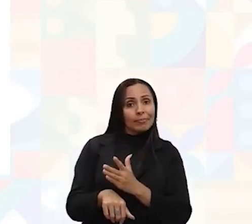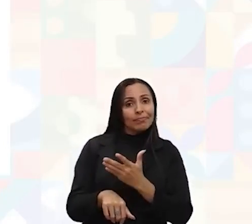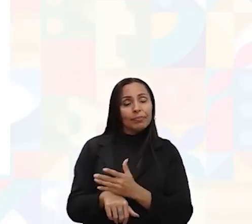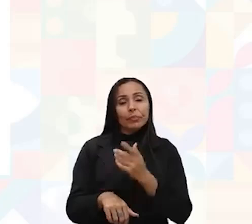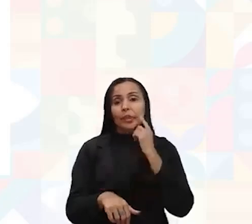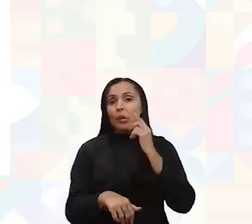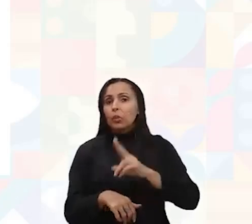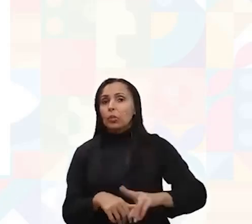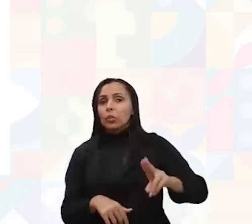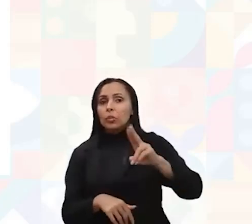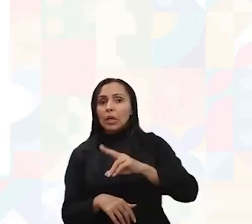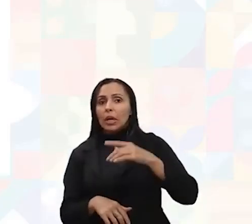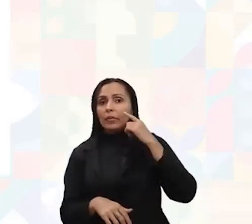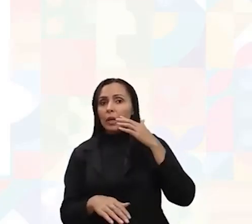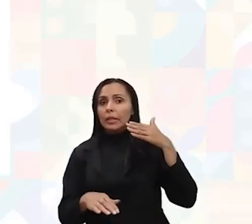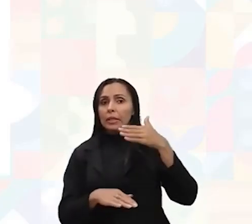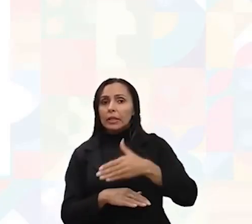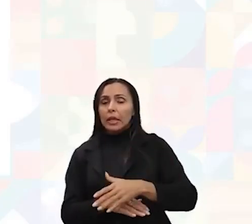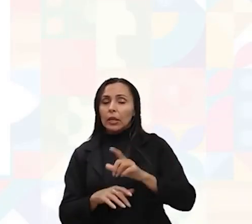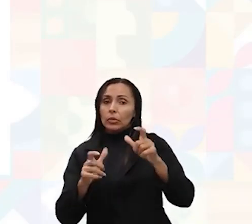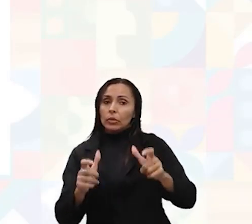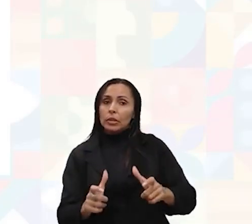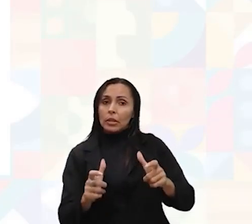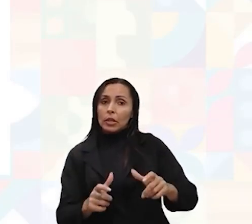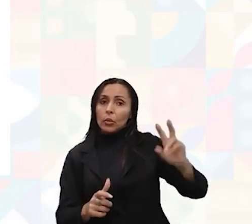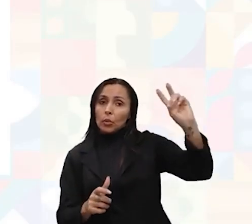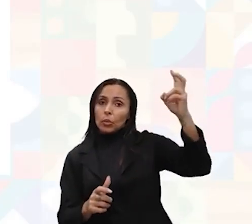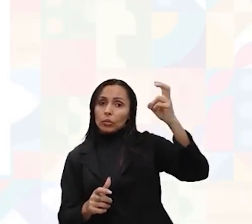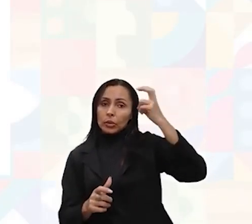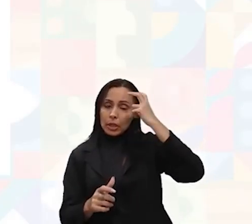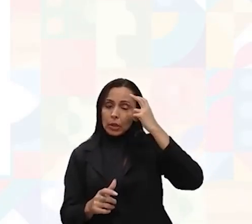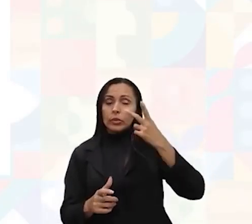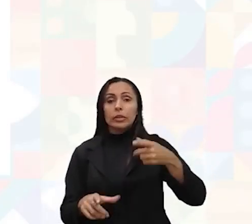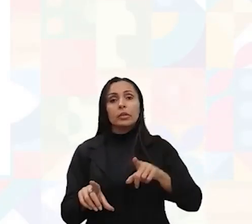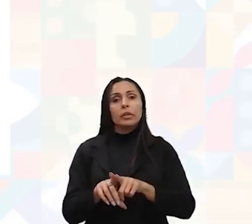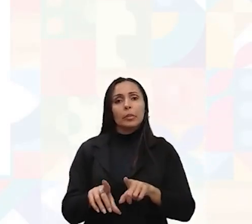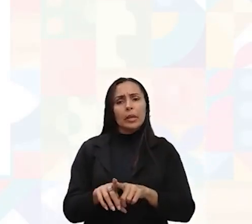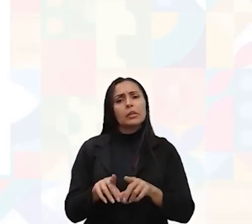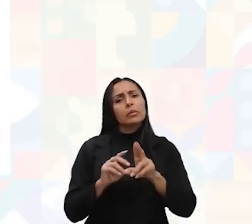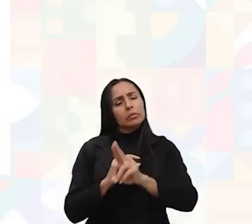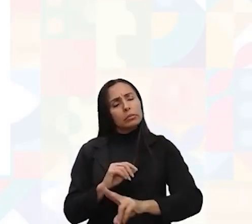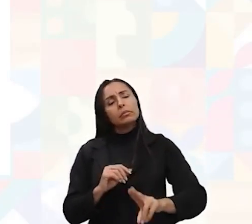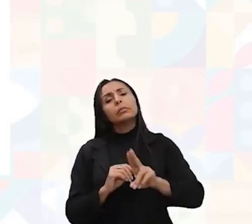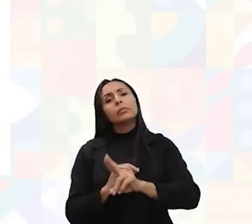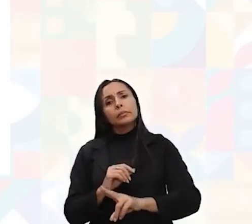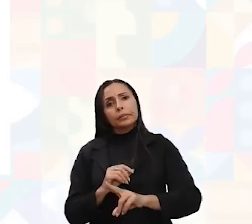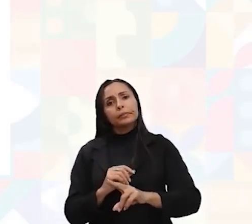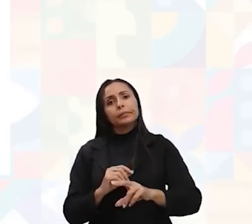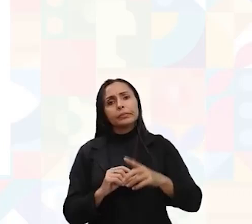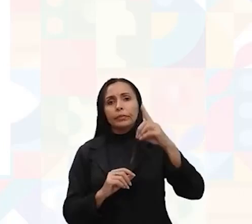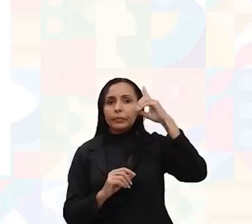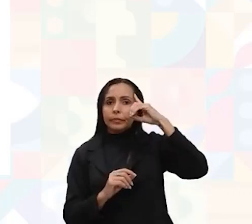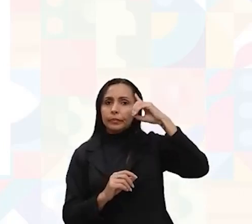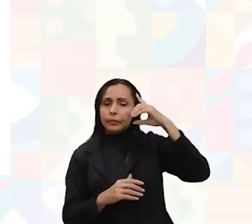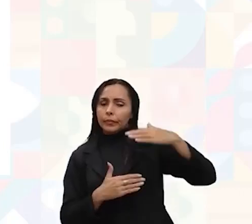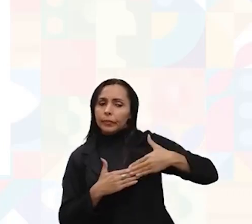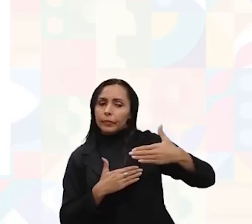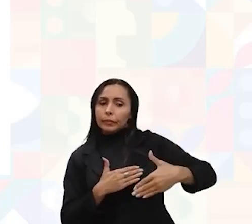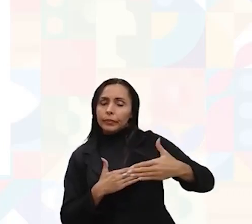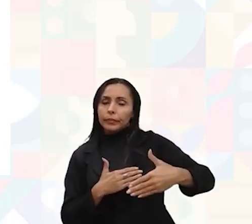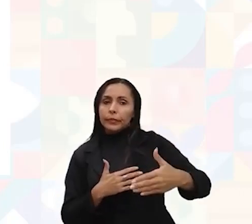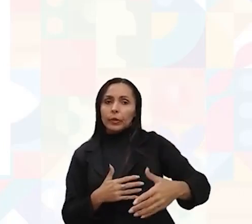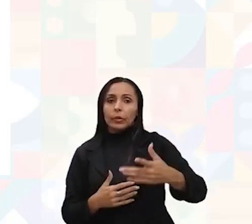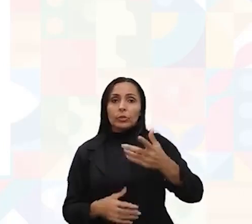utilizáveis dentro de centros culturais e centros informacionais e que eles também são utilizáveis no cotidiano. Quando a